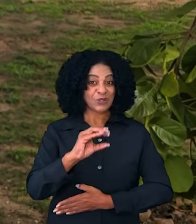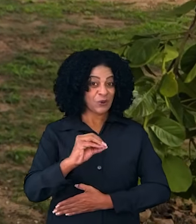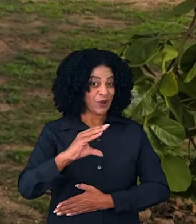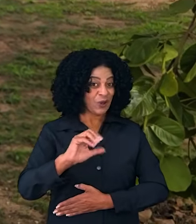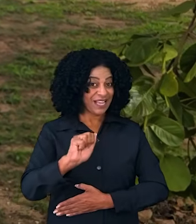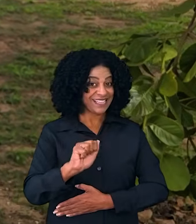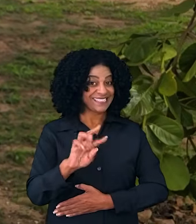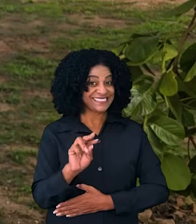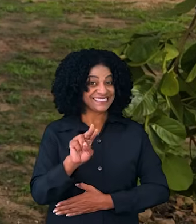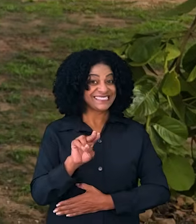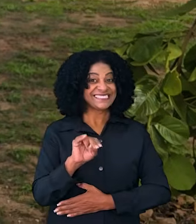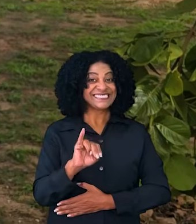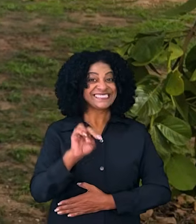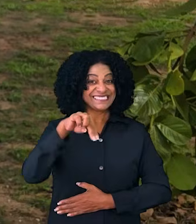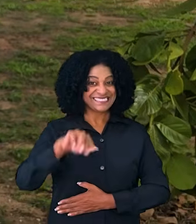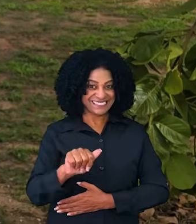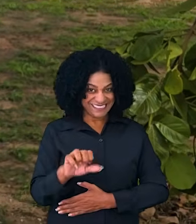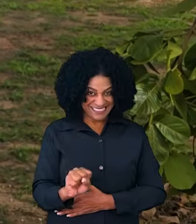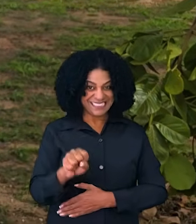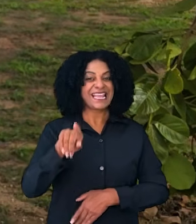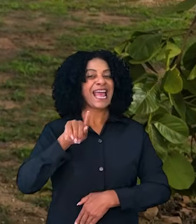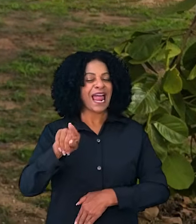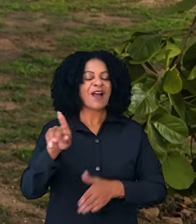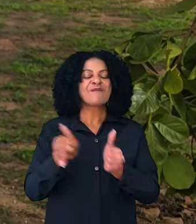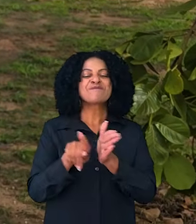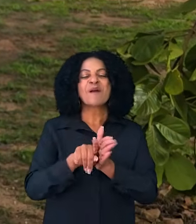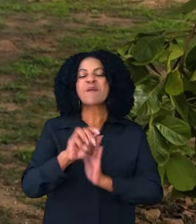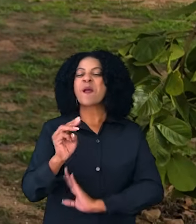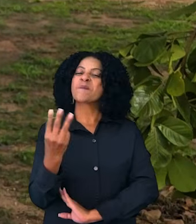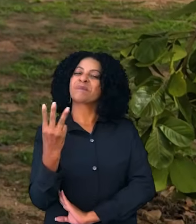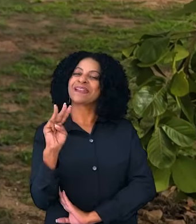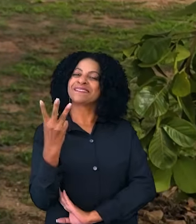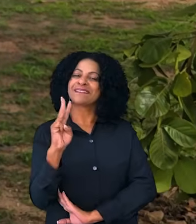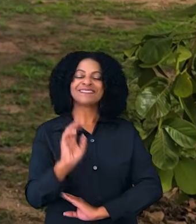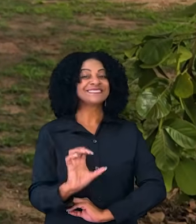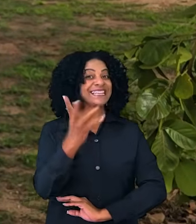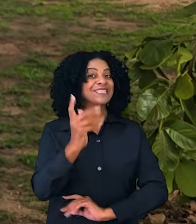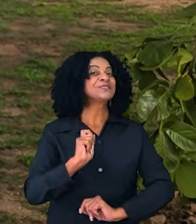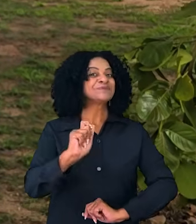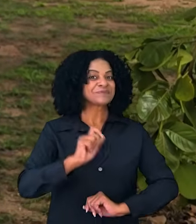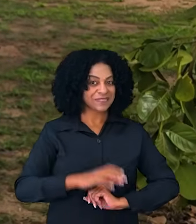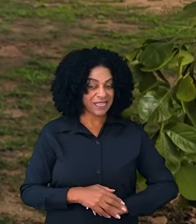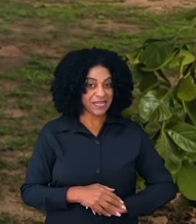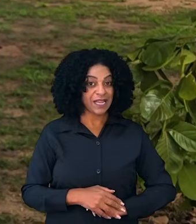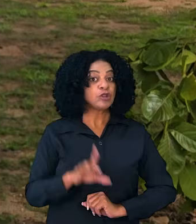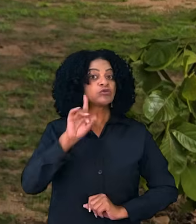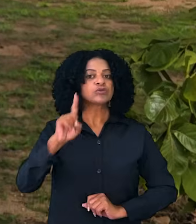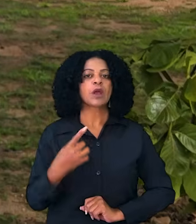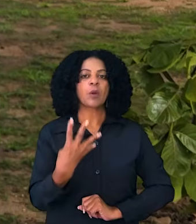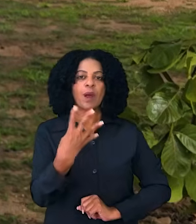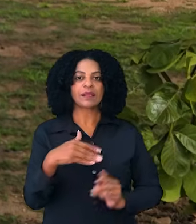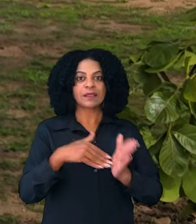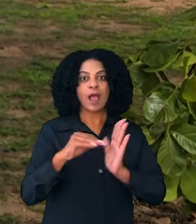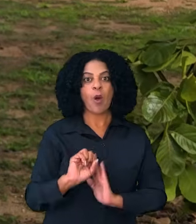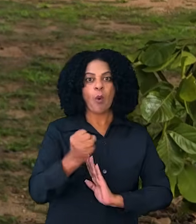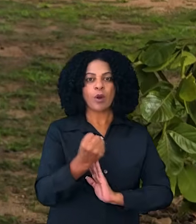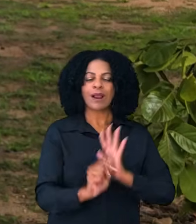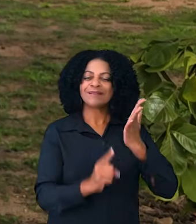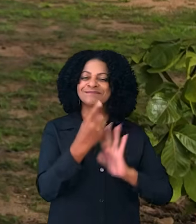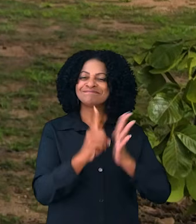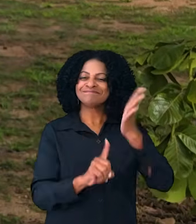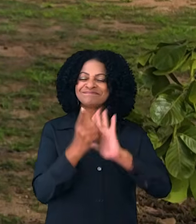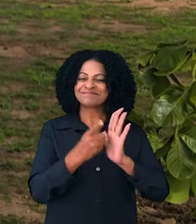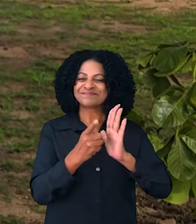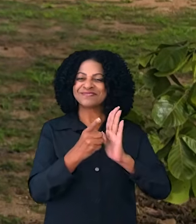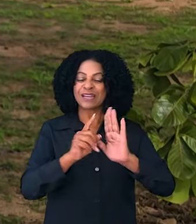do Papagaio, bem na divisa com Pará e Maranhão, onde acontece entre os dias 4 e 8 de fevereiro a ação